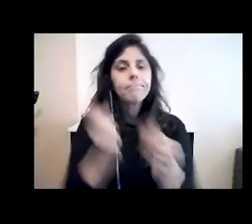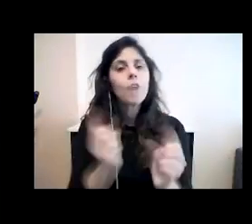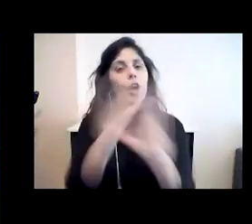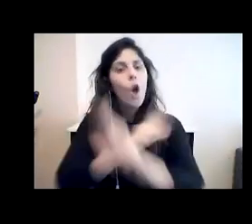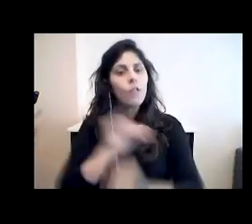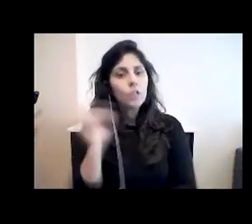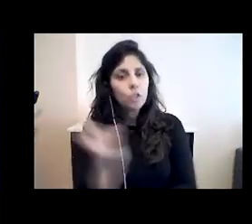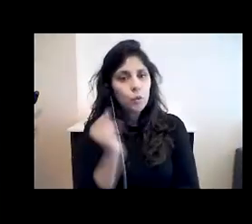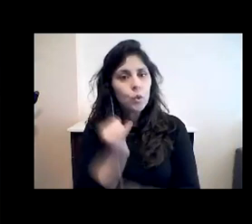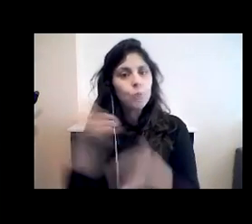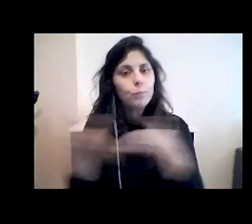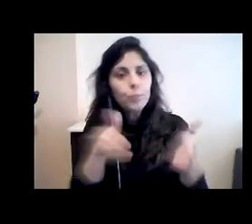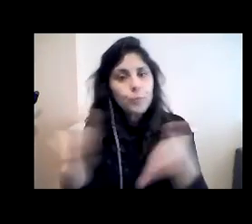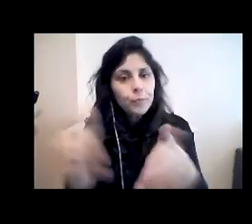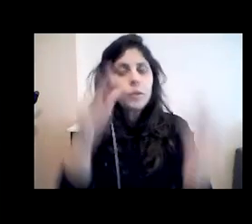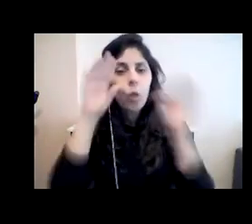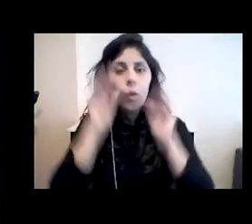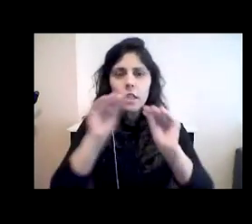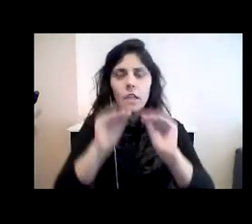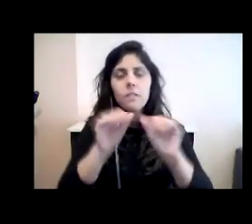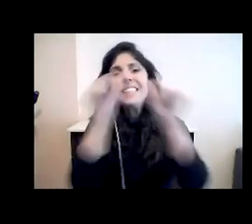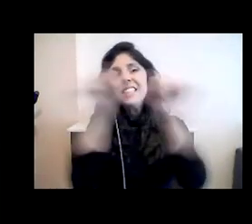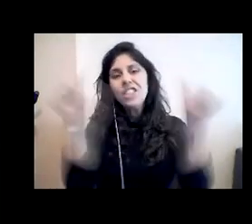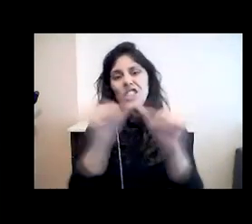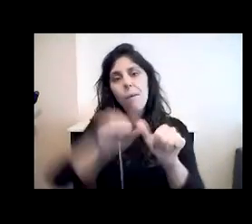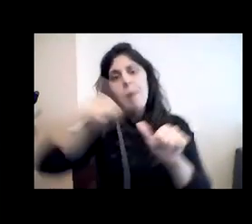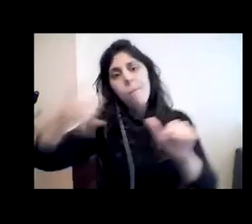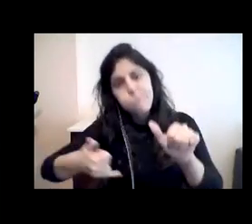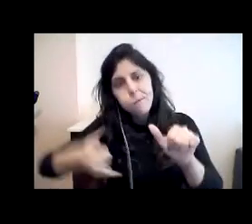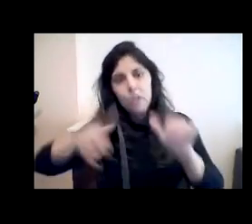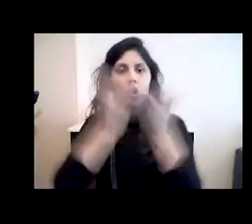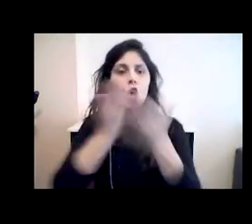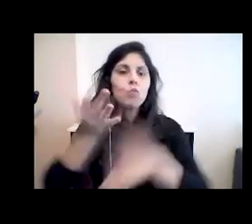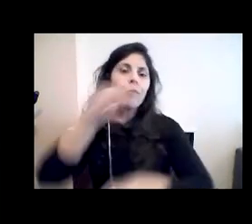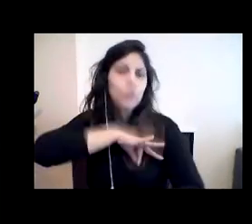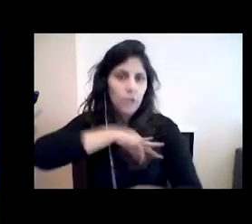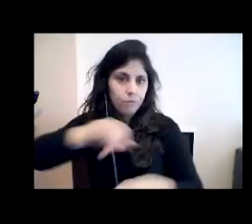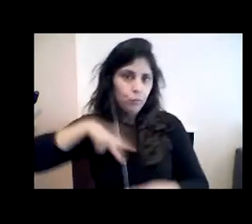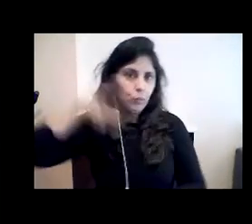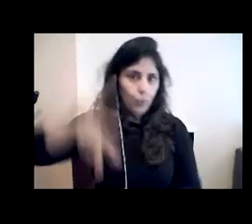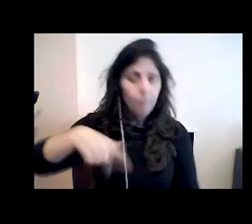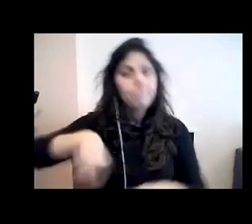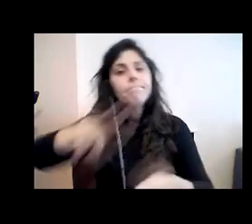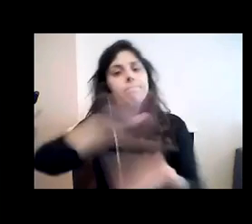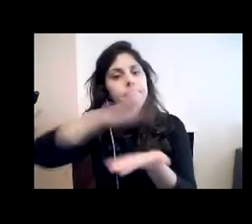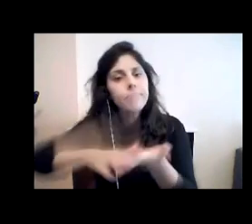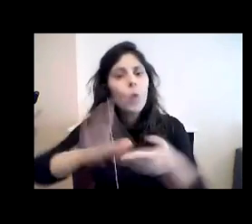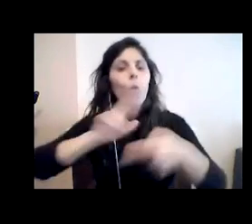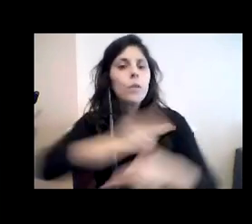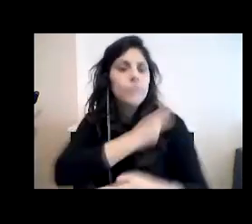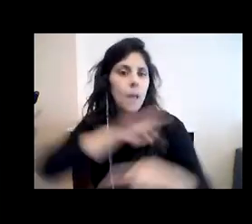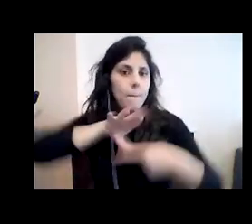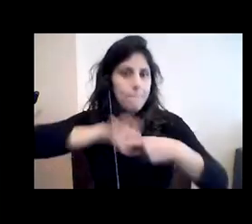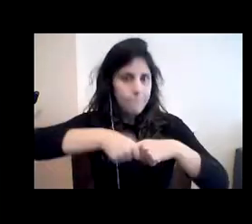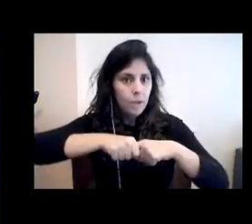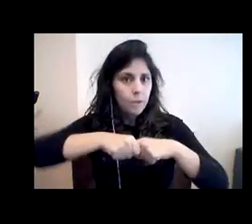Processos Educativos, o Subsistema das Escolas Profissionais em Portugal, editado pela Universidade do Minho. Isto são apenas alguns